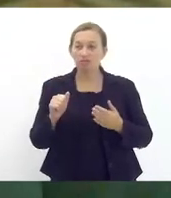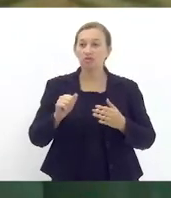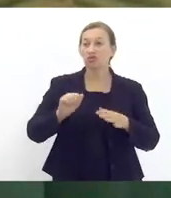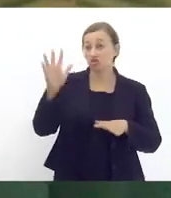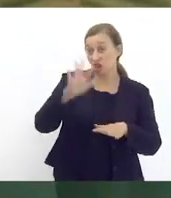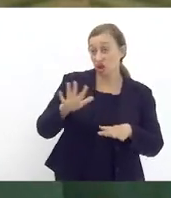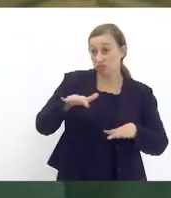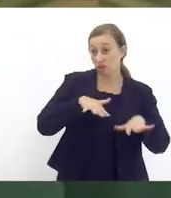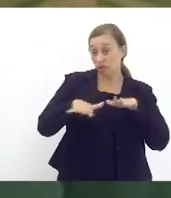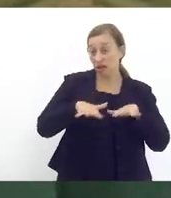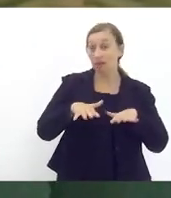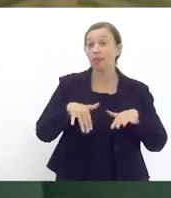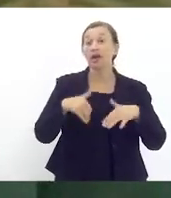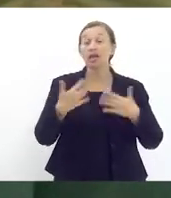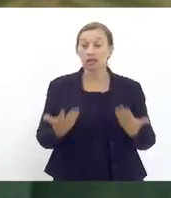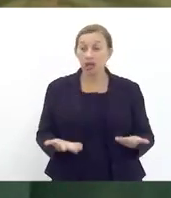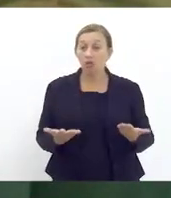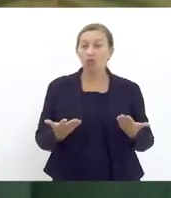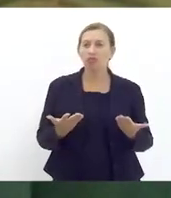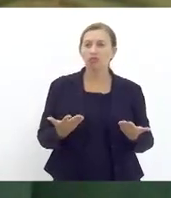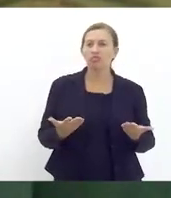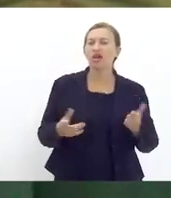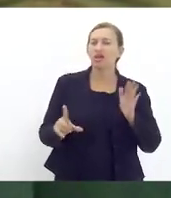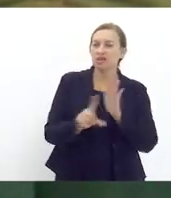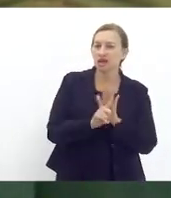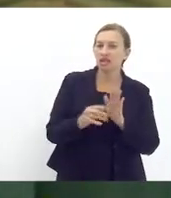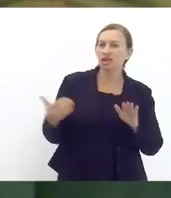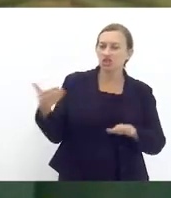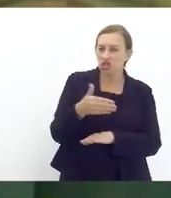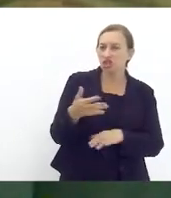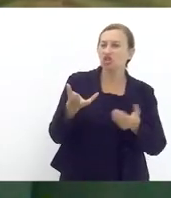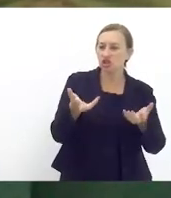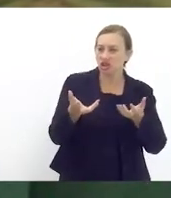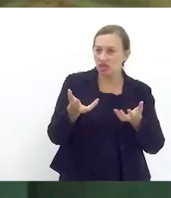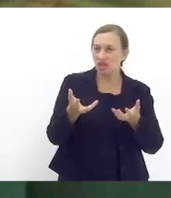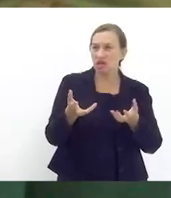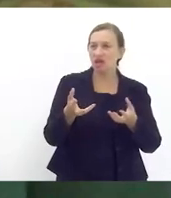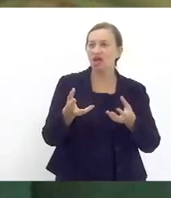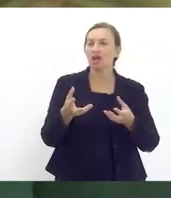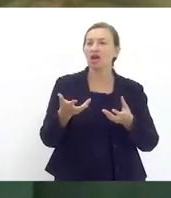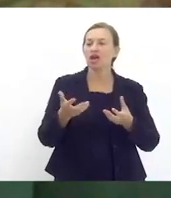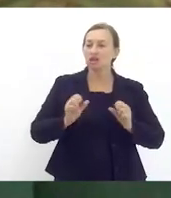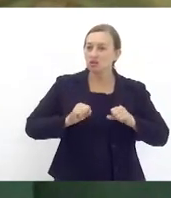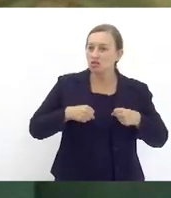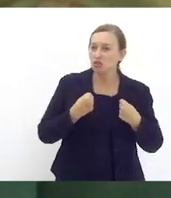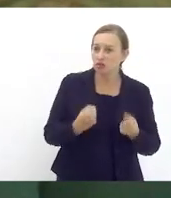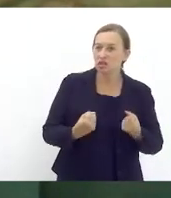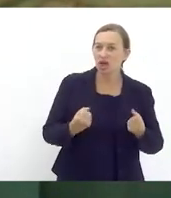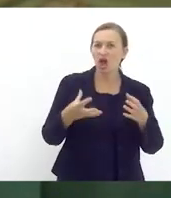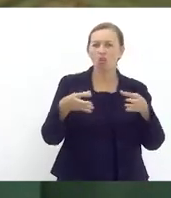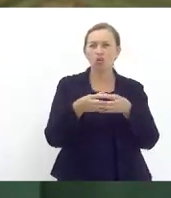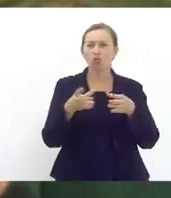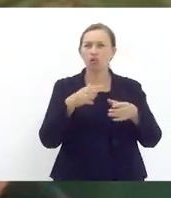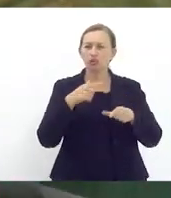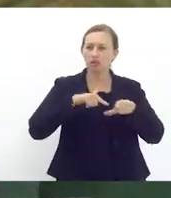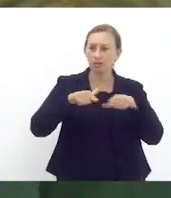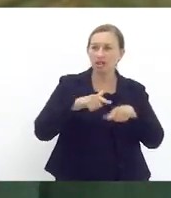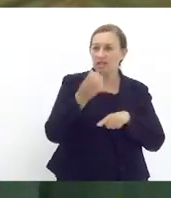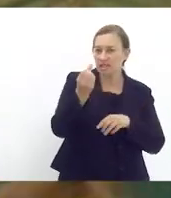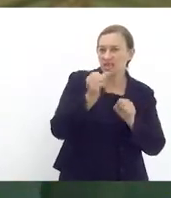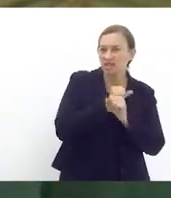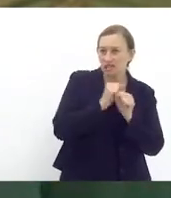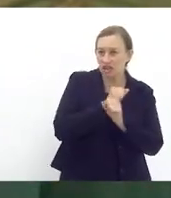Então assim tá vindo essa lei a gente quer se jogar mais uma vez a gente é um coletivo que hoje eu tô trabalhando há seis anos